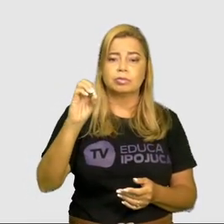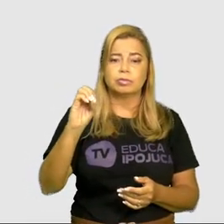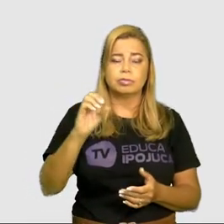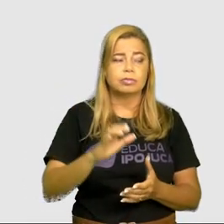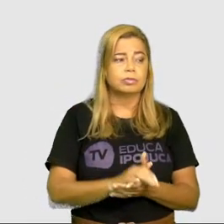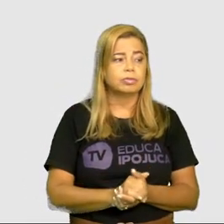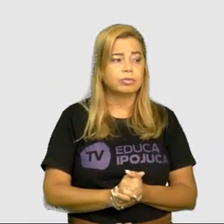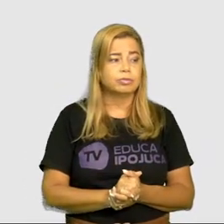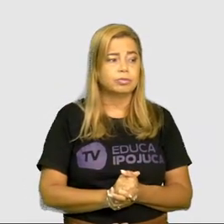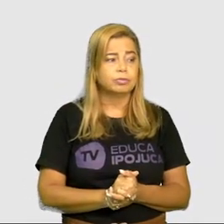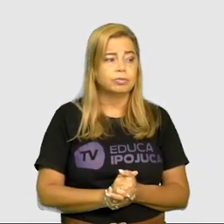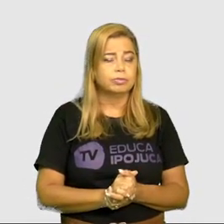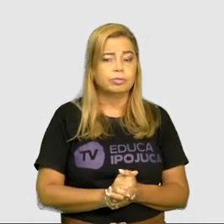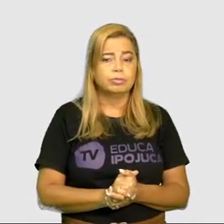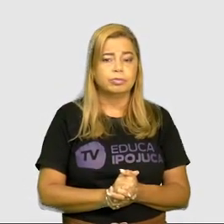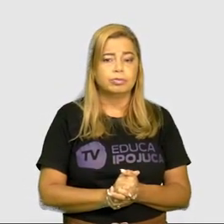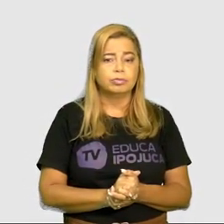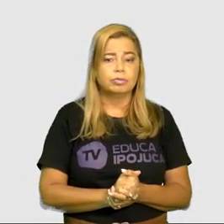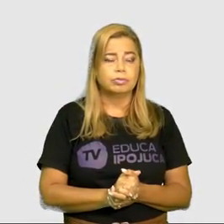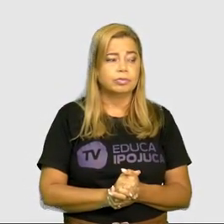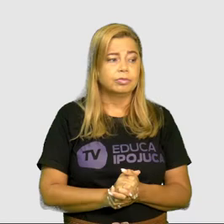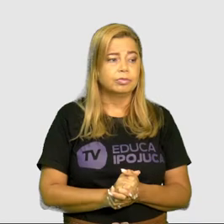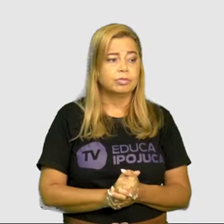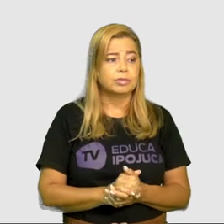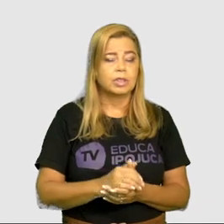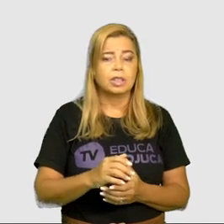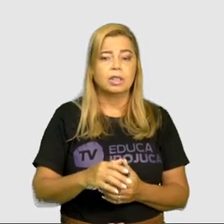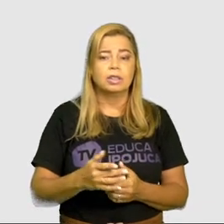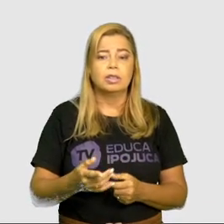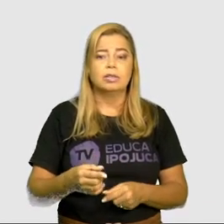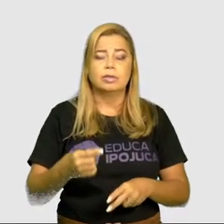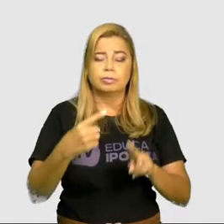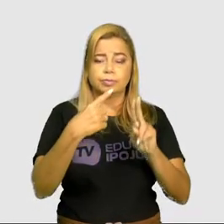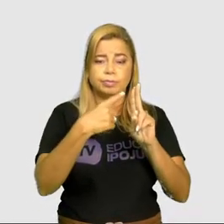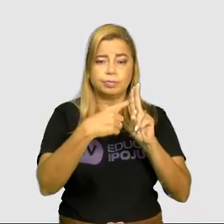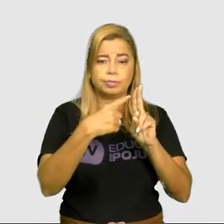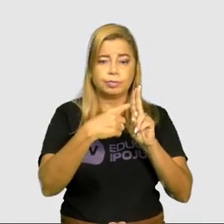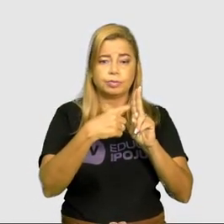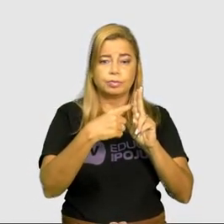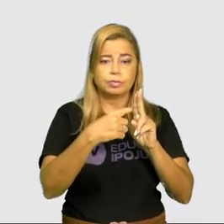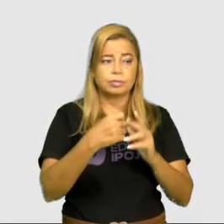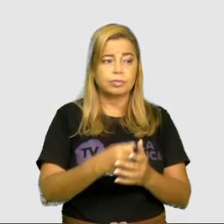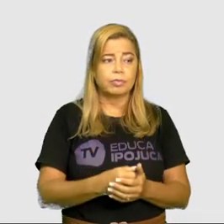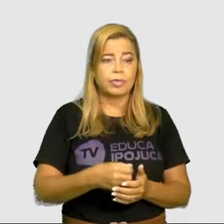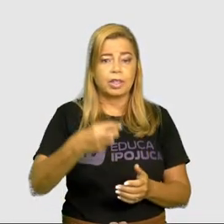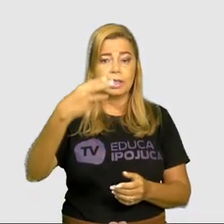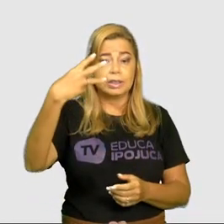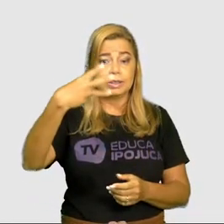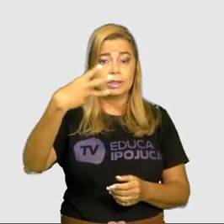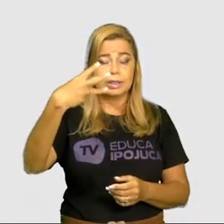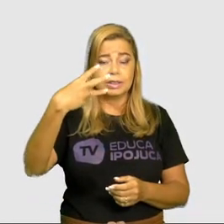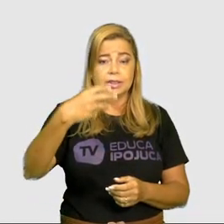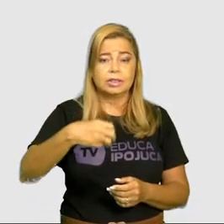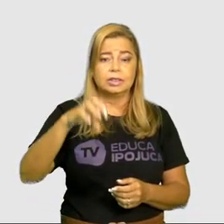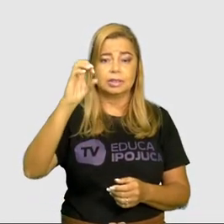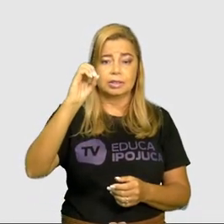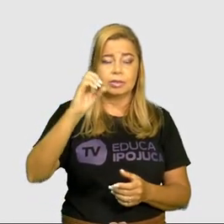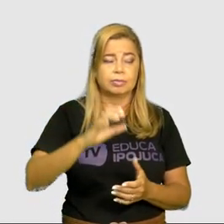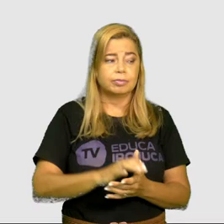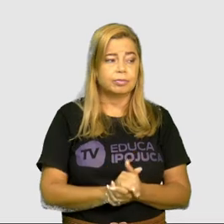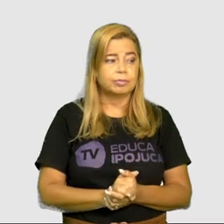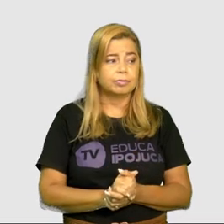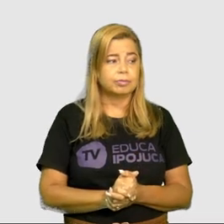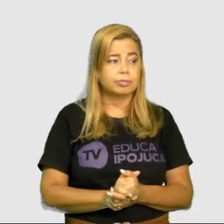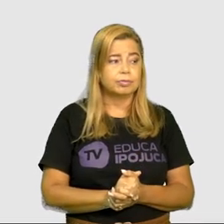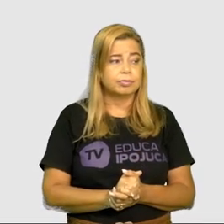segunda ordem que é a dezena então Aqui nós temos três dezenas tem uns 30